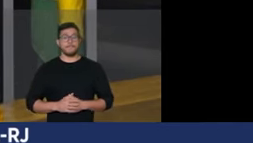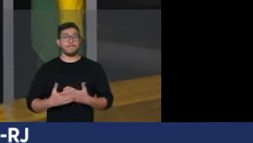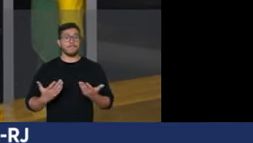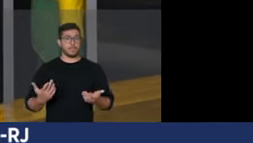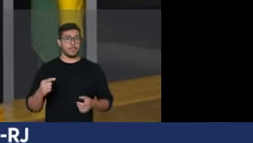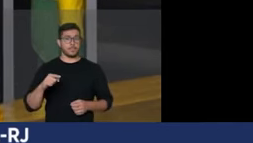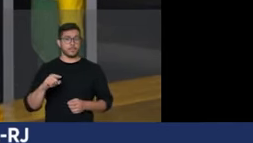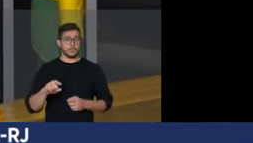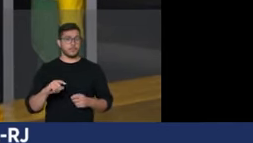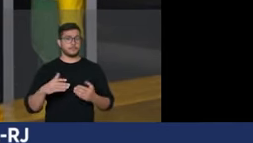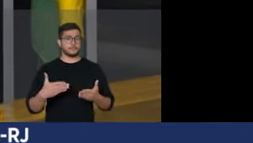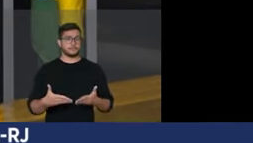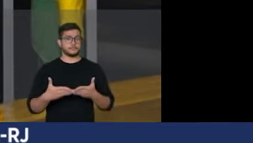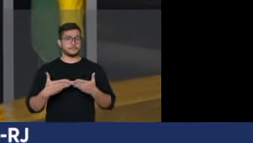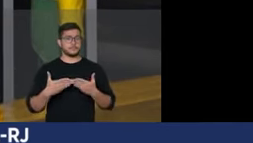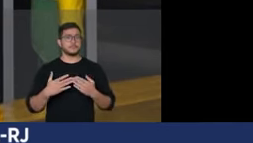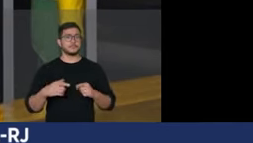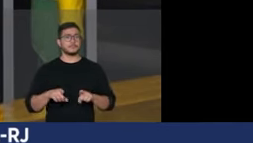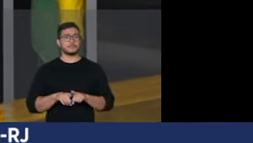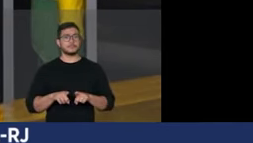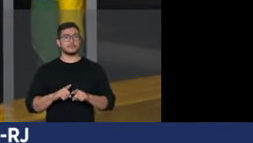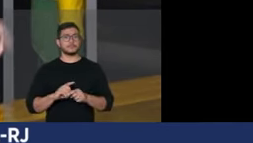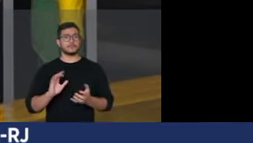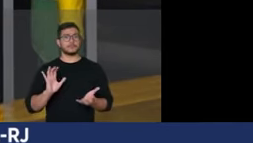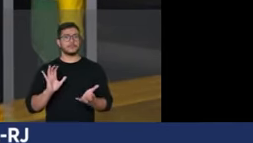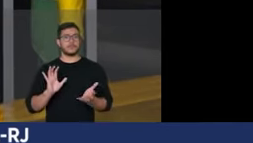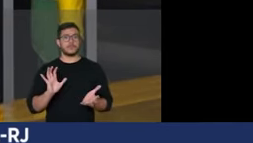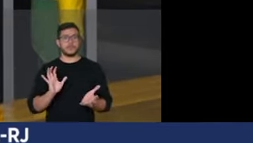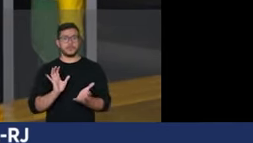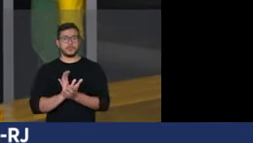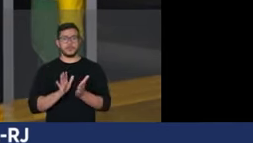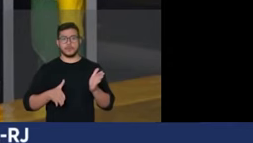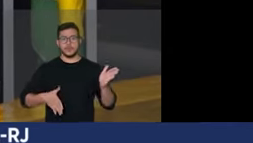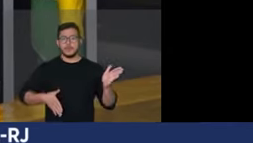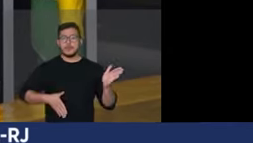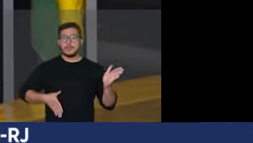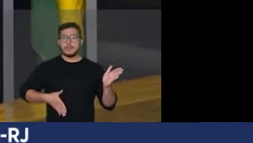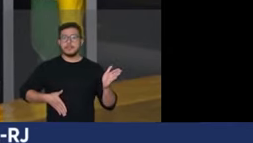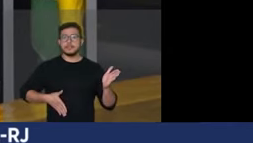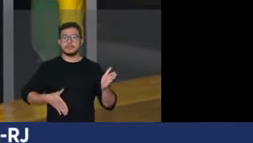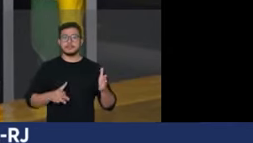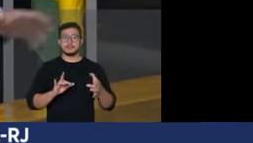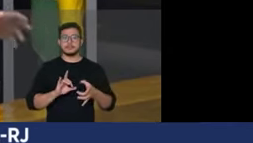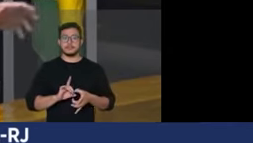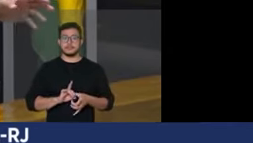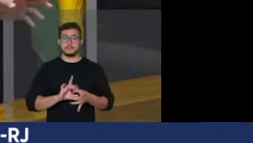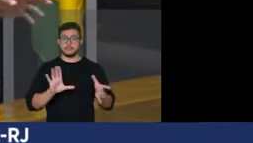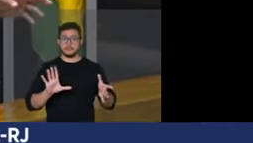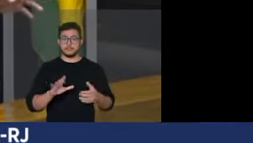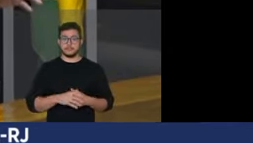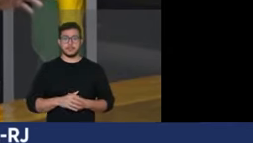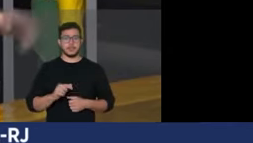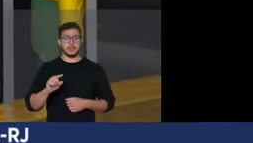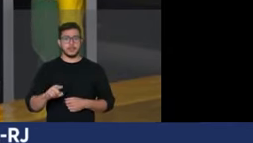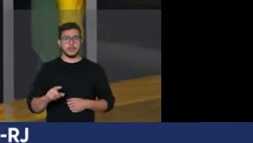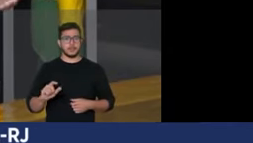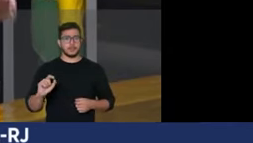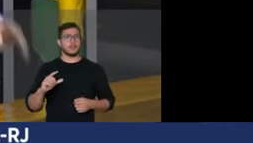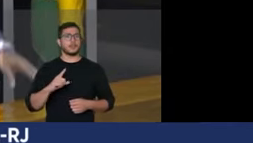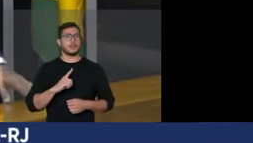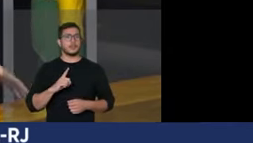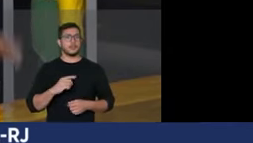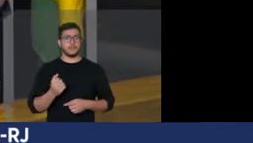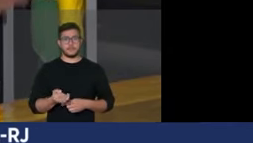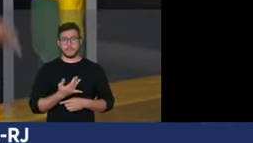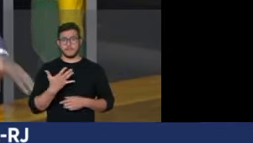que criminosos sejam soltos. Criminosos que cometeram todas as atrocidades possíveis possam